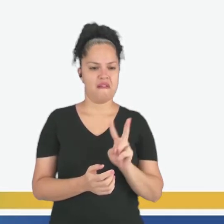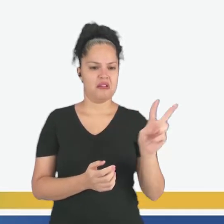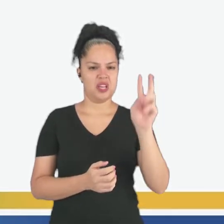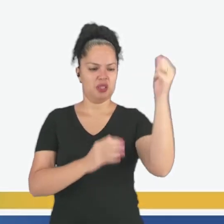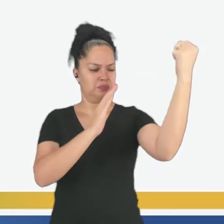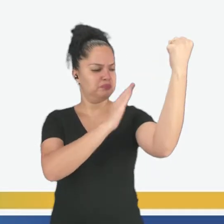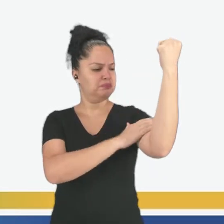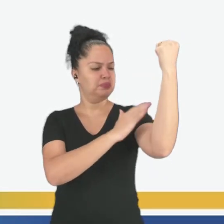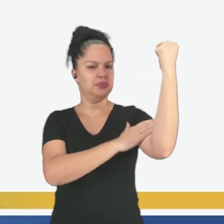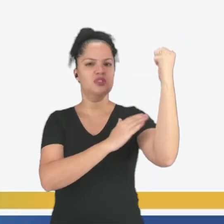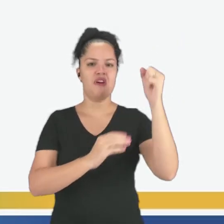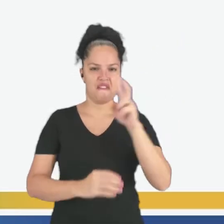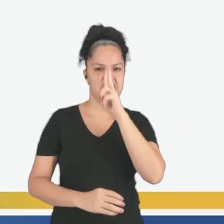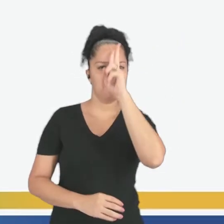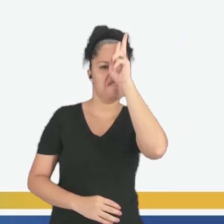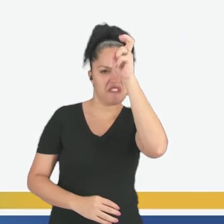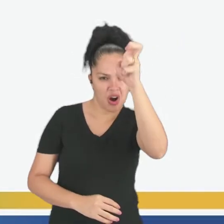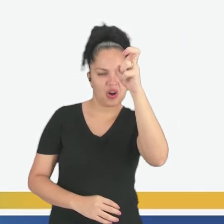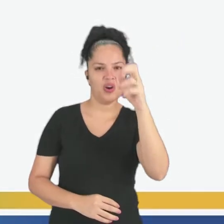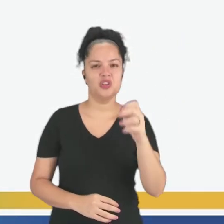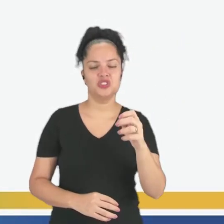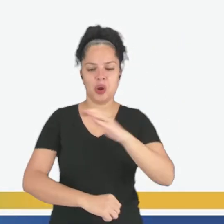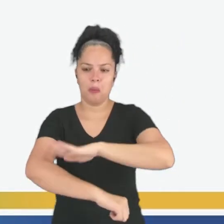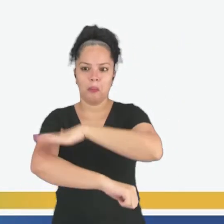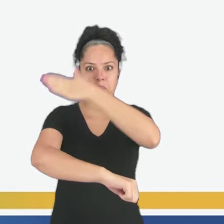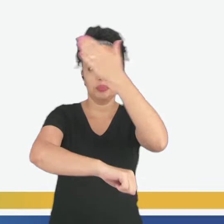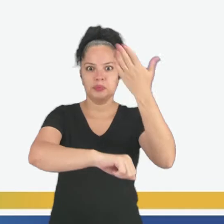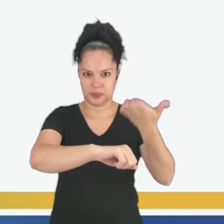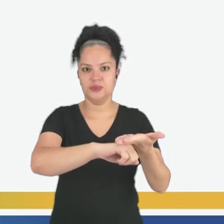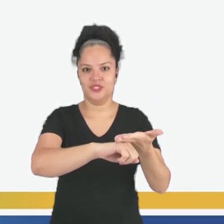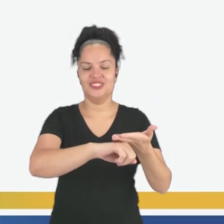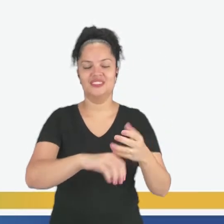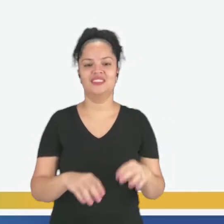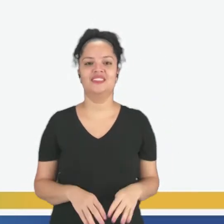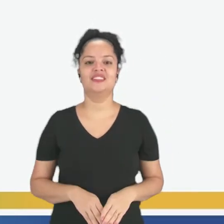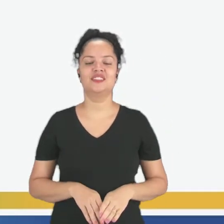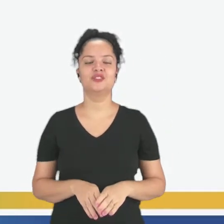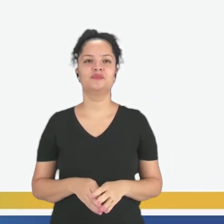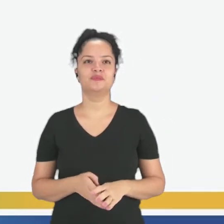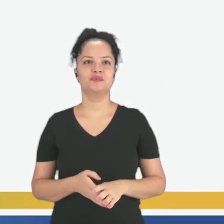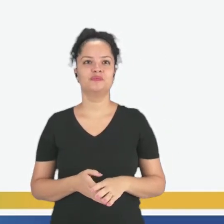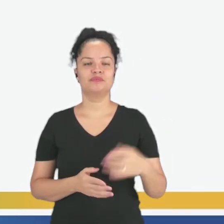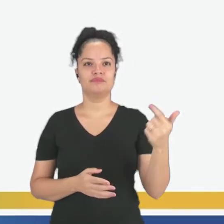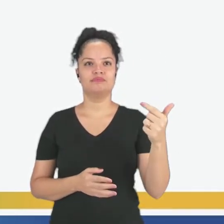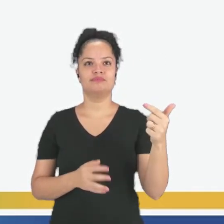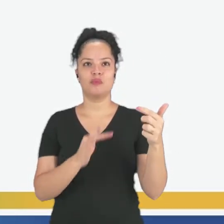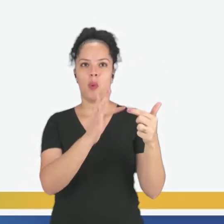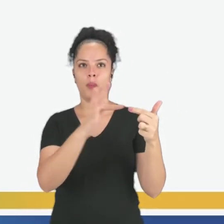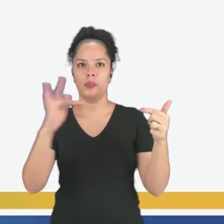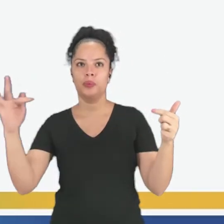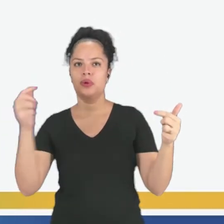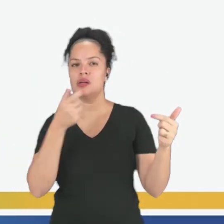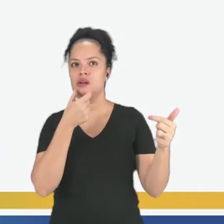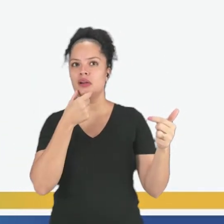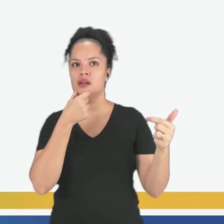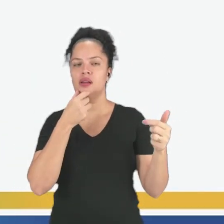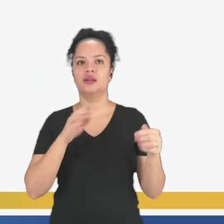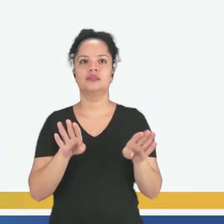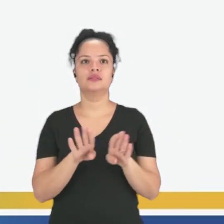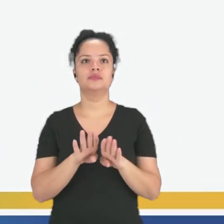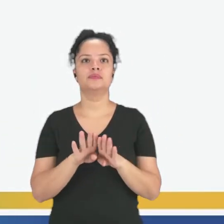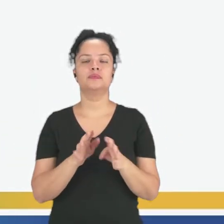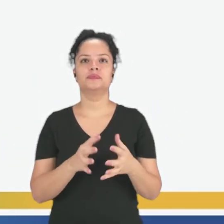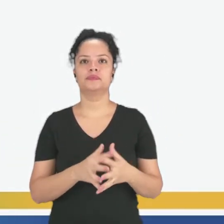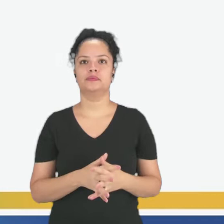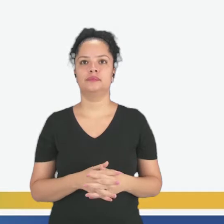para se manter ativos durante o dia. Nutrients you need for growth and repair, helping